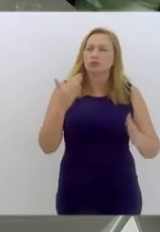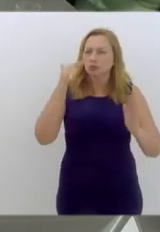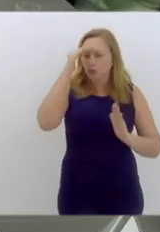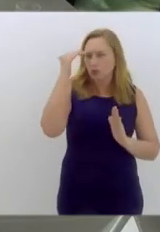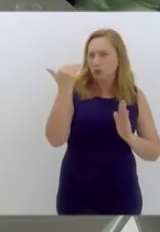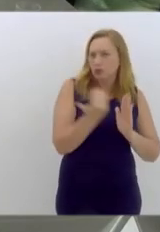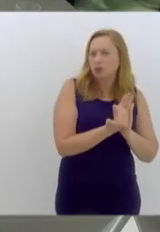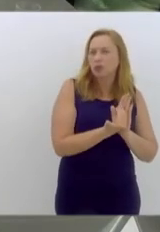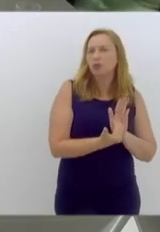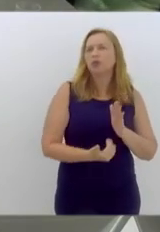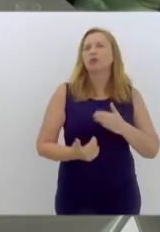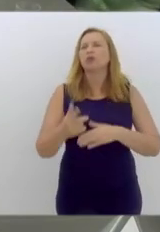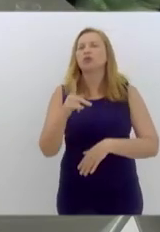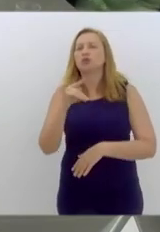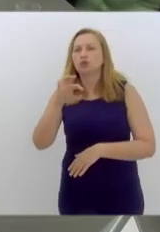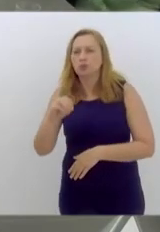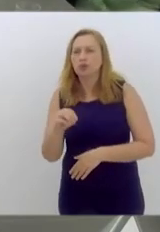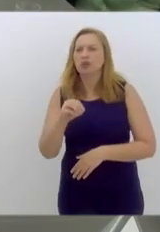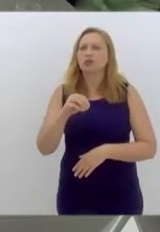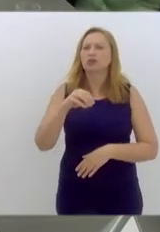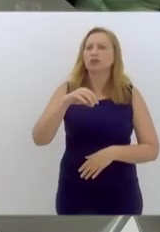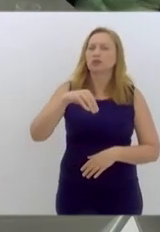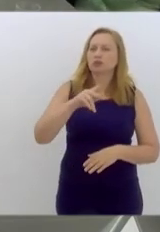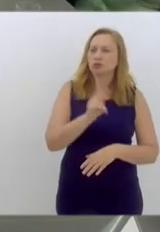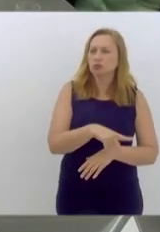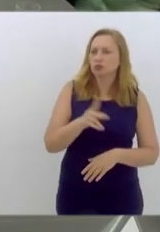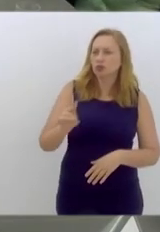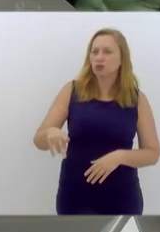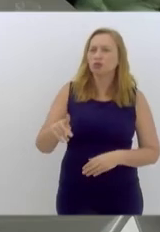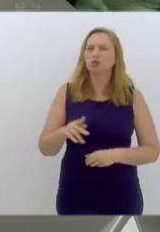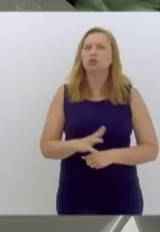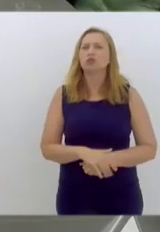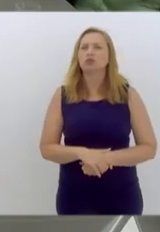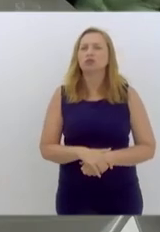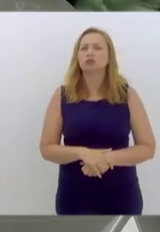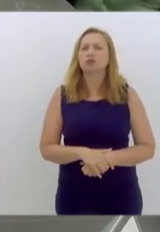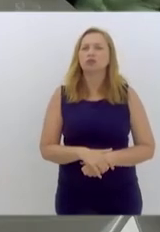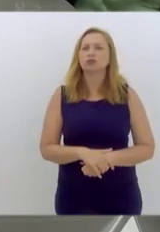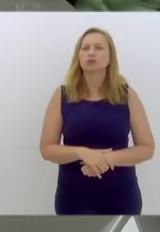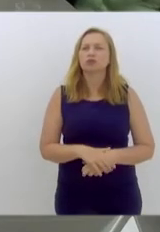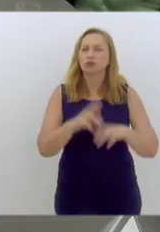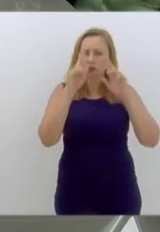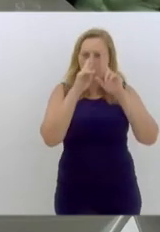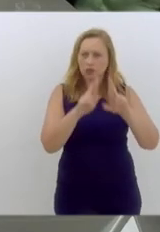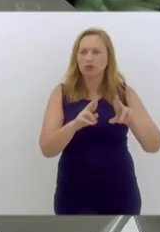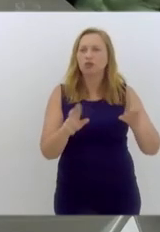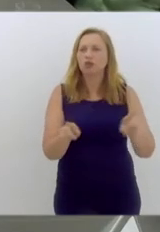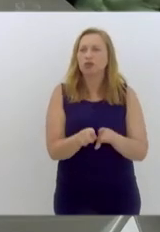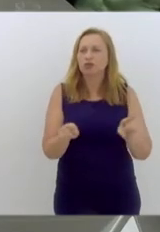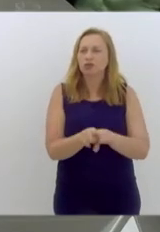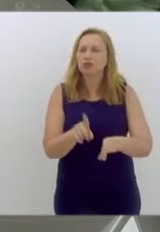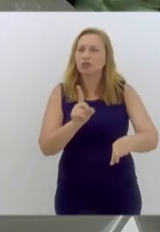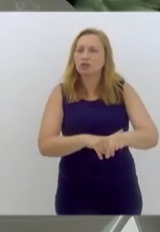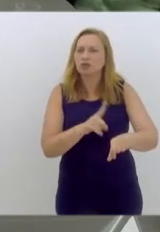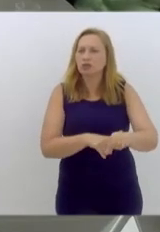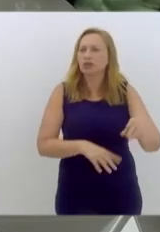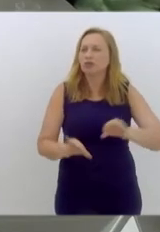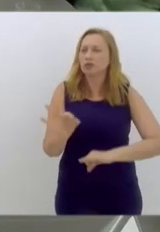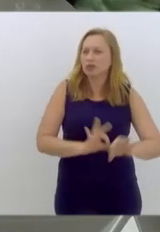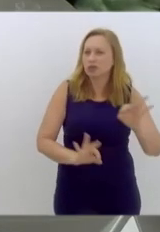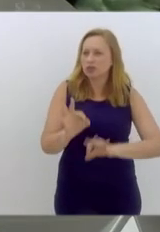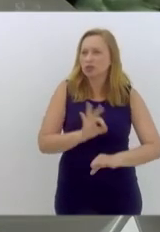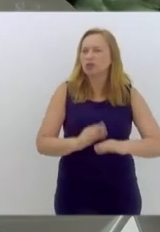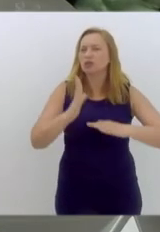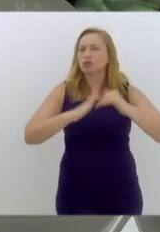do piso nacional do magistério, o cumprimento, né, do respeito também ao tempo de planejamento dos profissionais